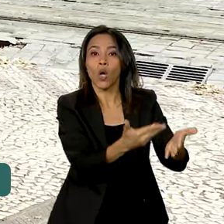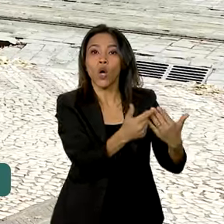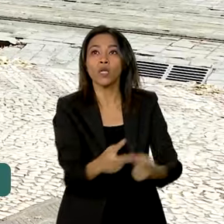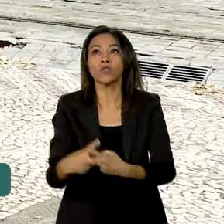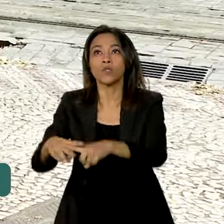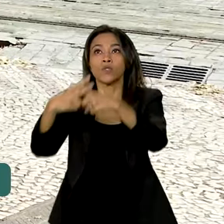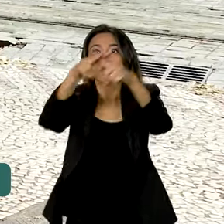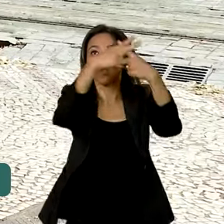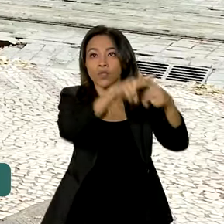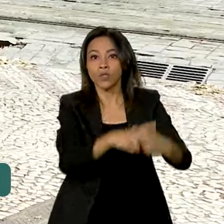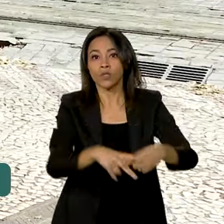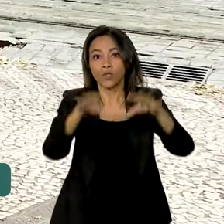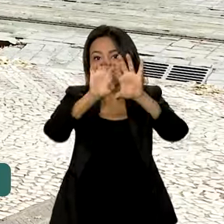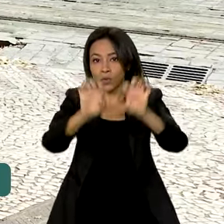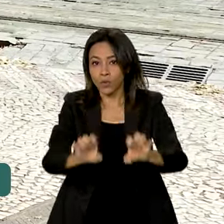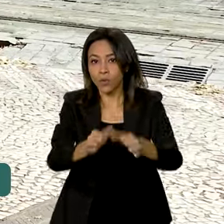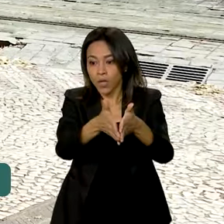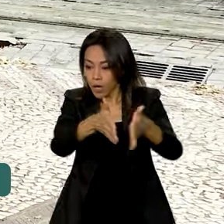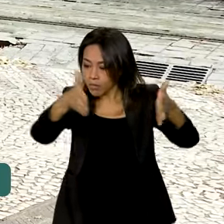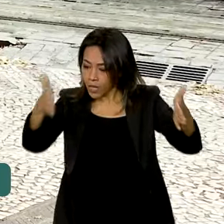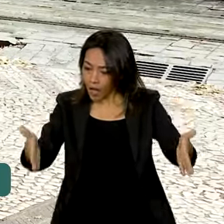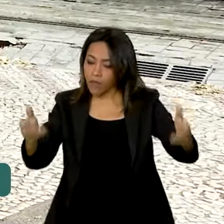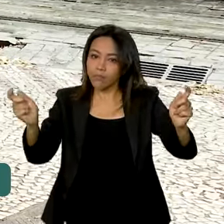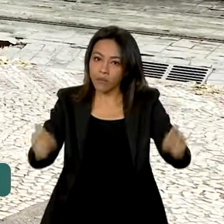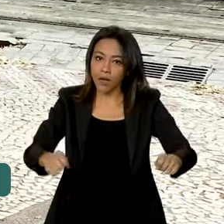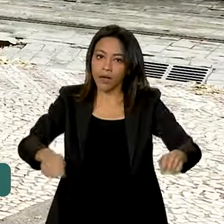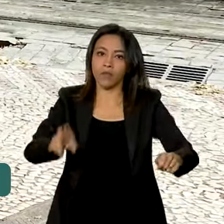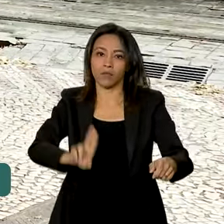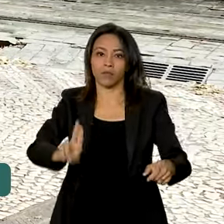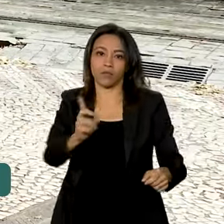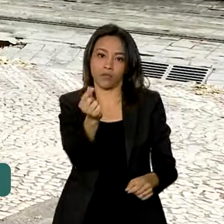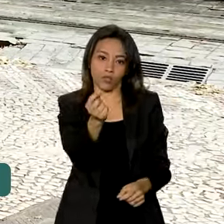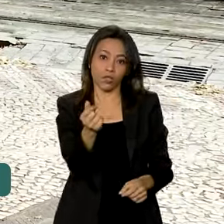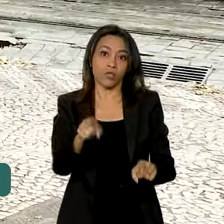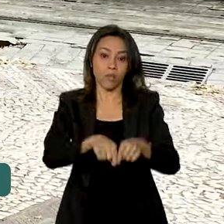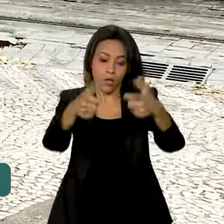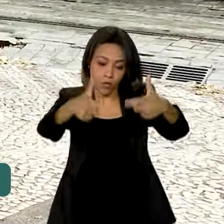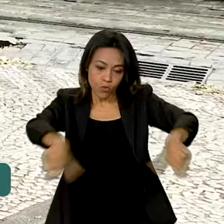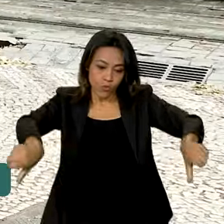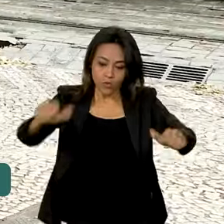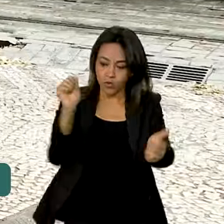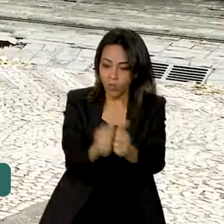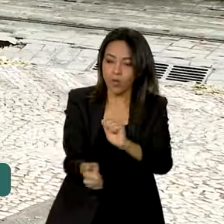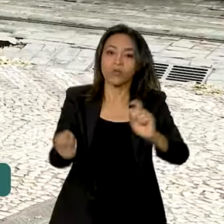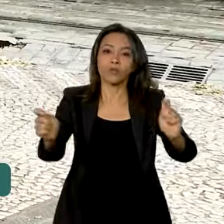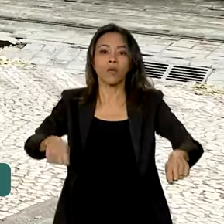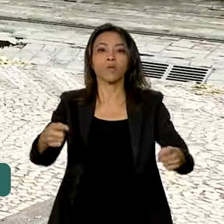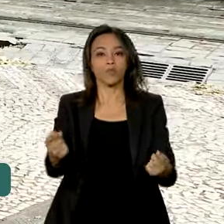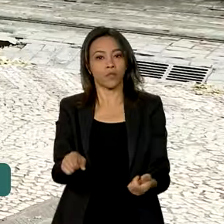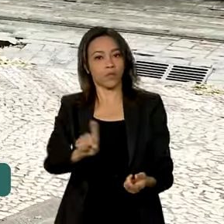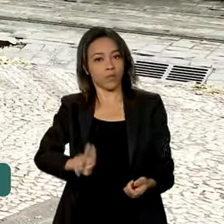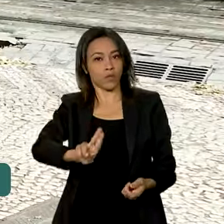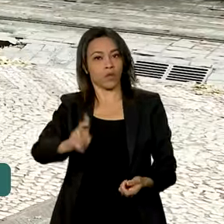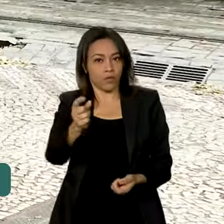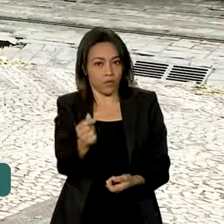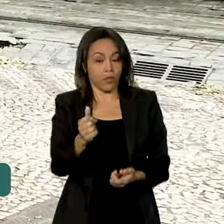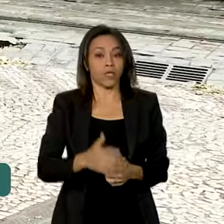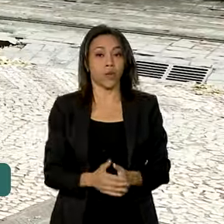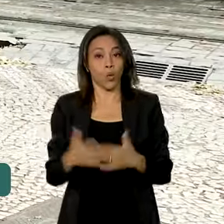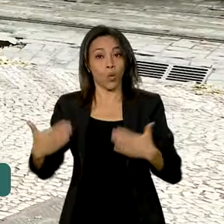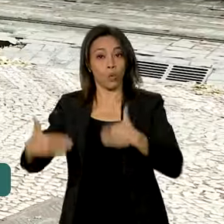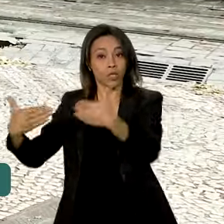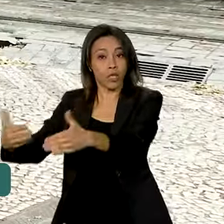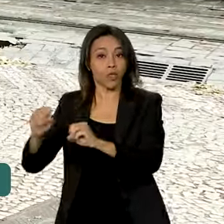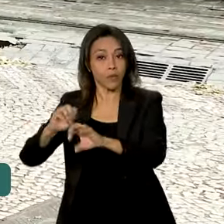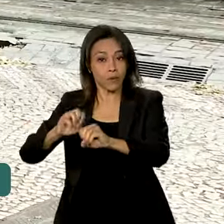de estruturas, além de ser usado também, poder ser usado em quadras esportivas. Com a iniciativa do Ministério da Educação,